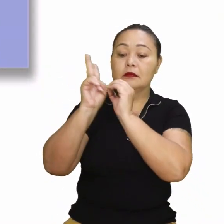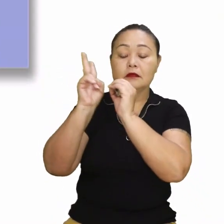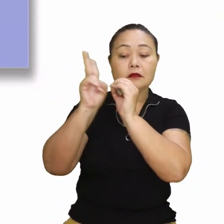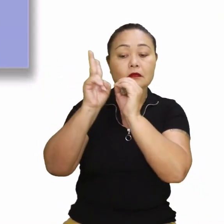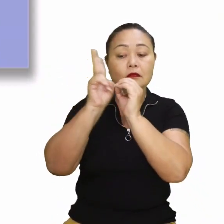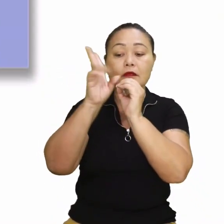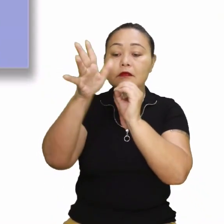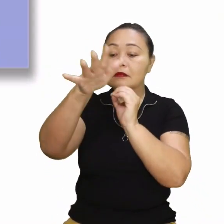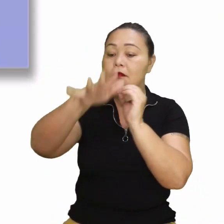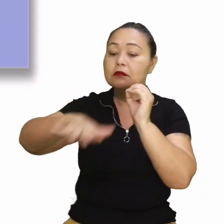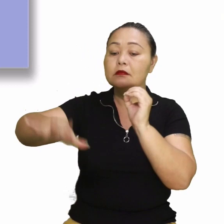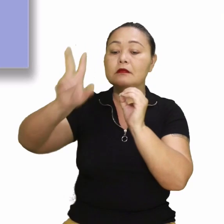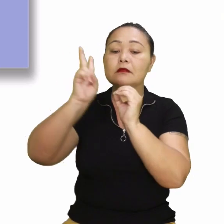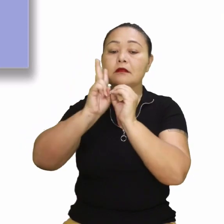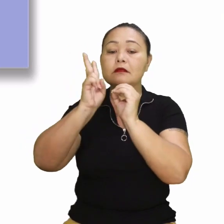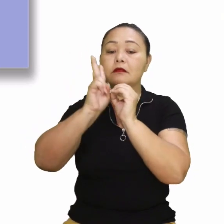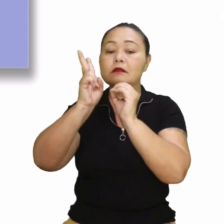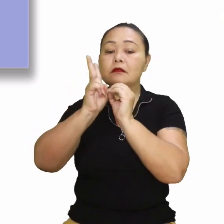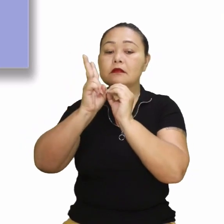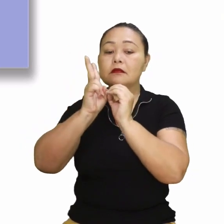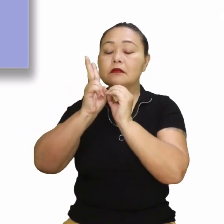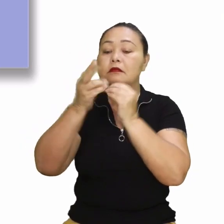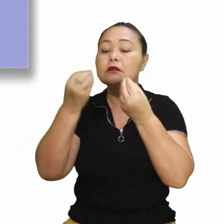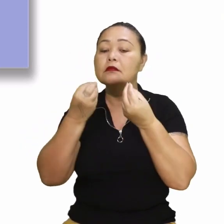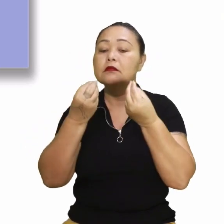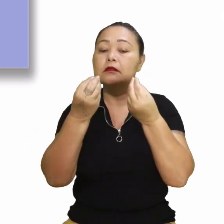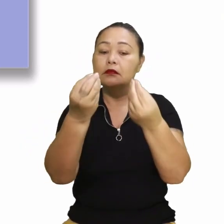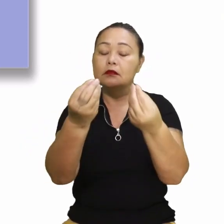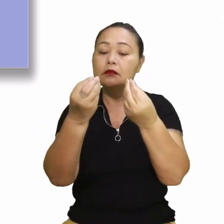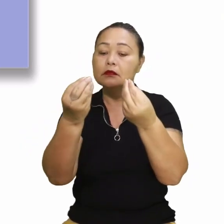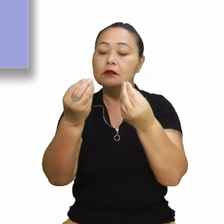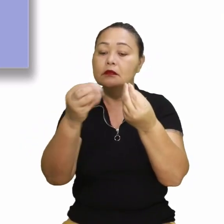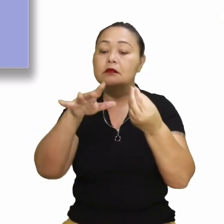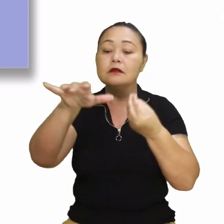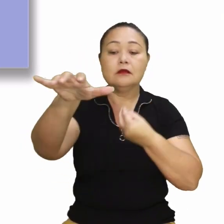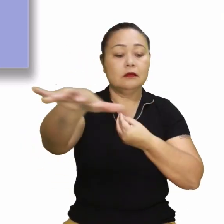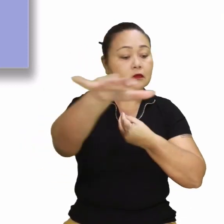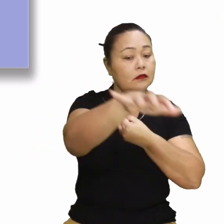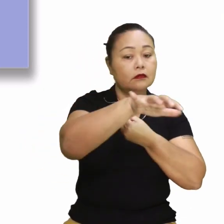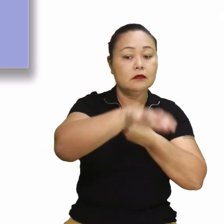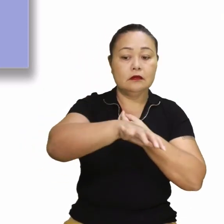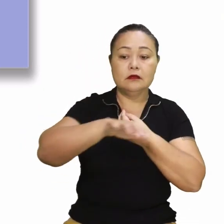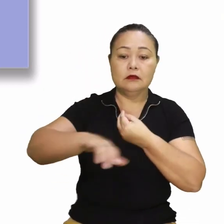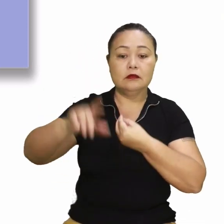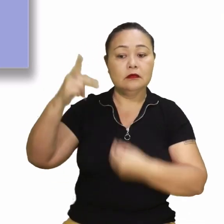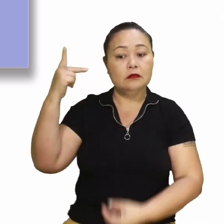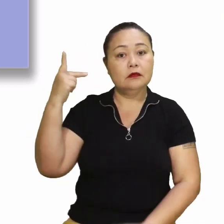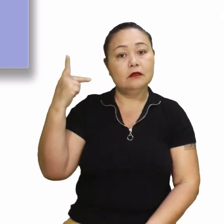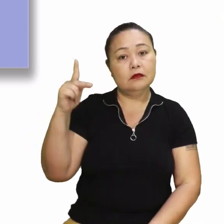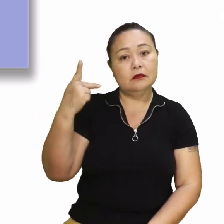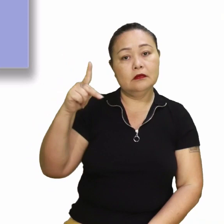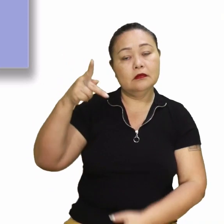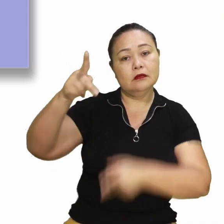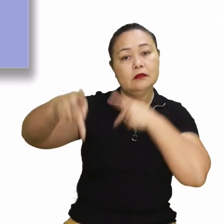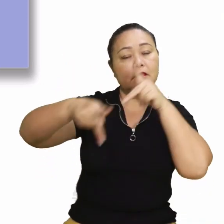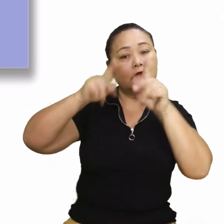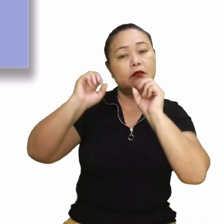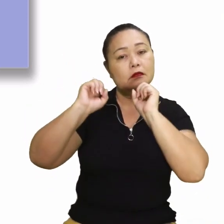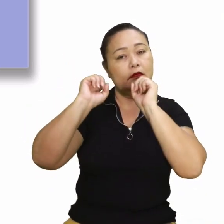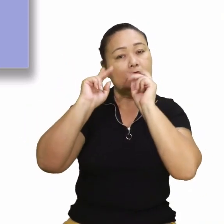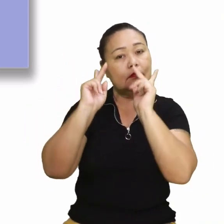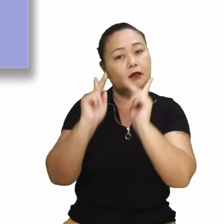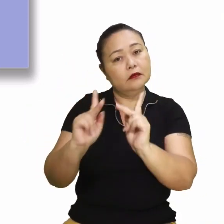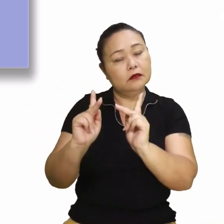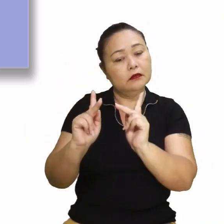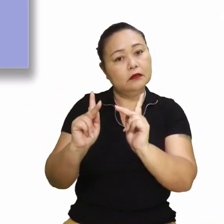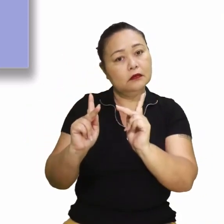vamos falar sobre a distribuição distribuição espacial desta população Ok